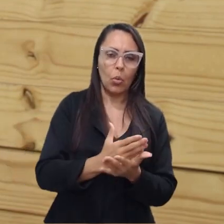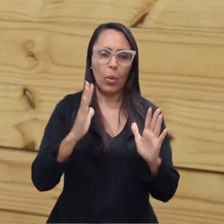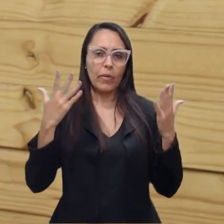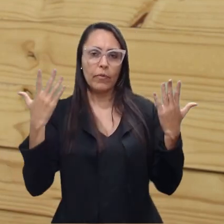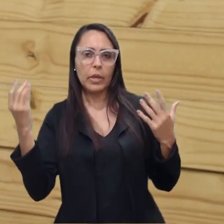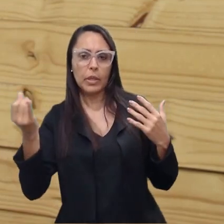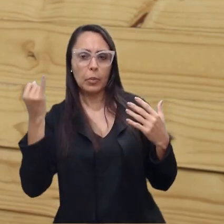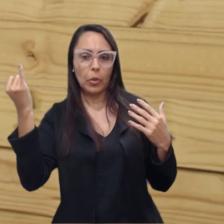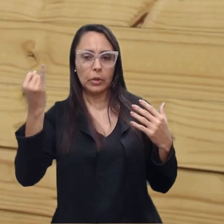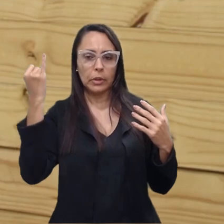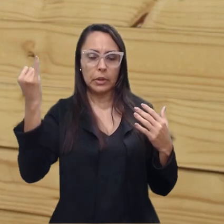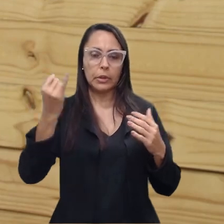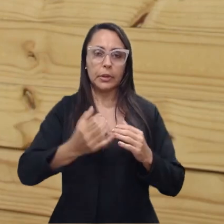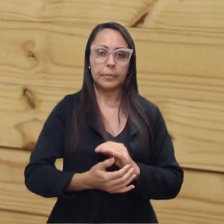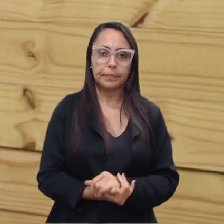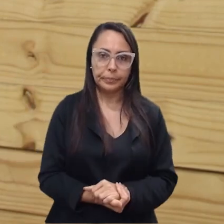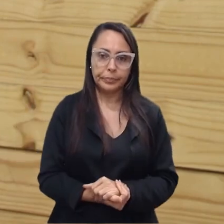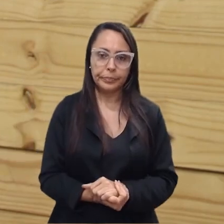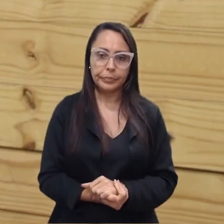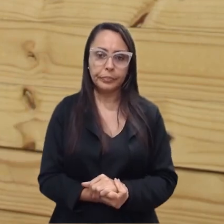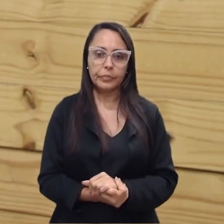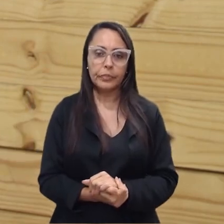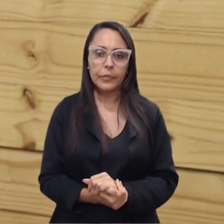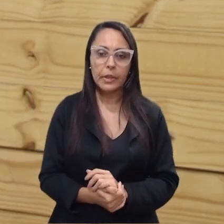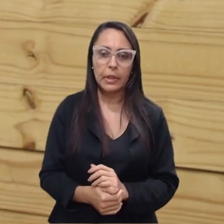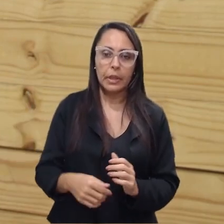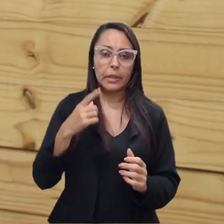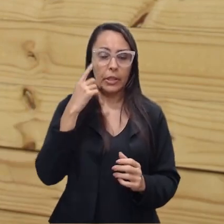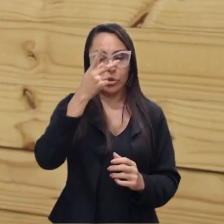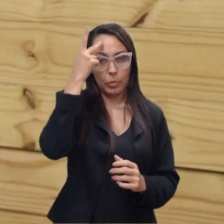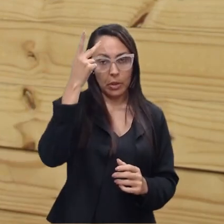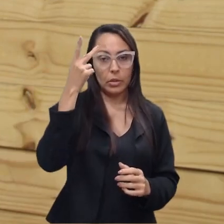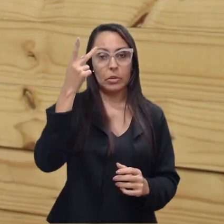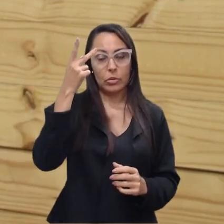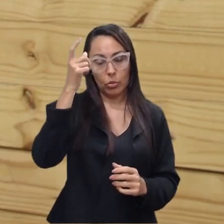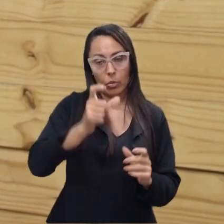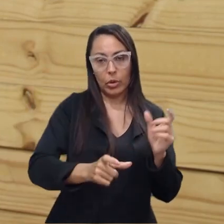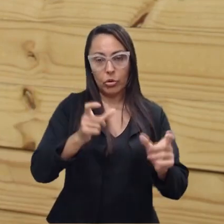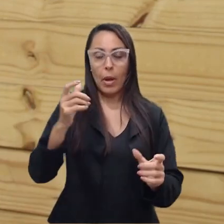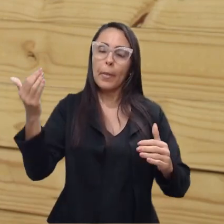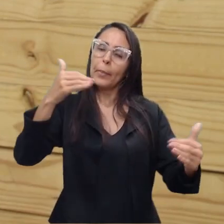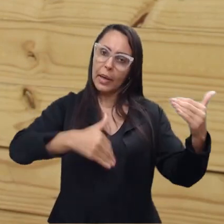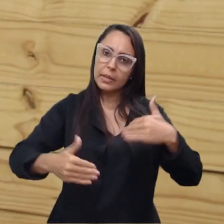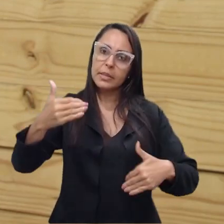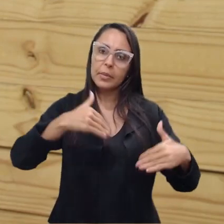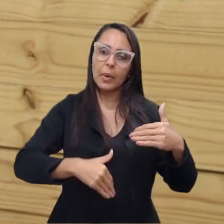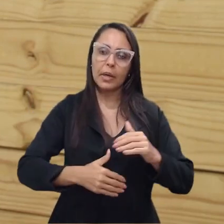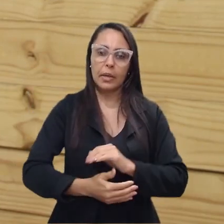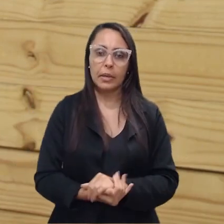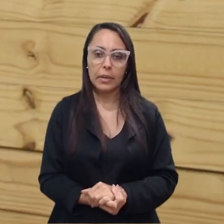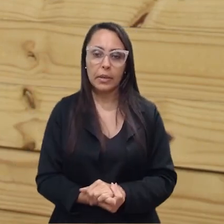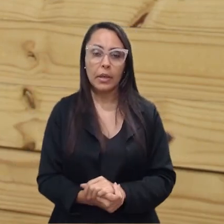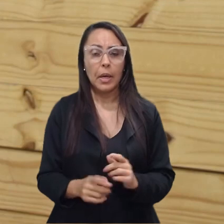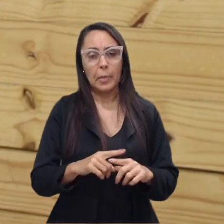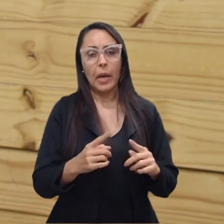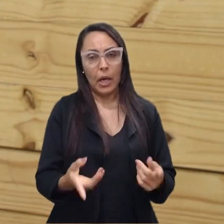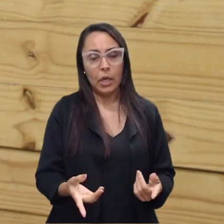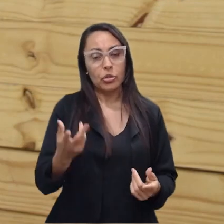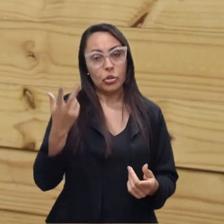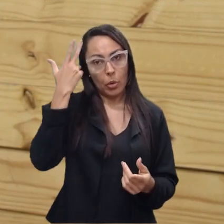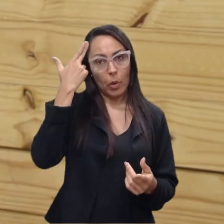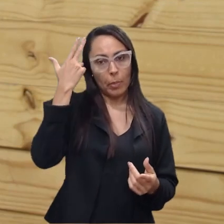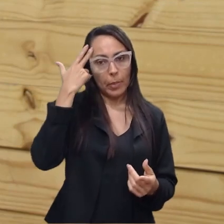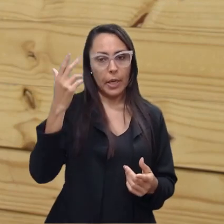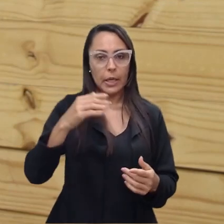algum evento importante na cidade, né? E seria interessante que as pessoas participassem e tal, que estivesse de recesso. Mas,